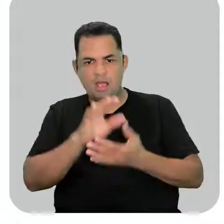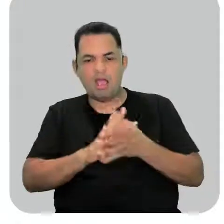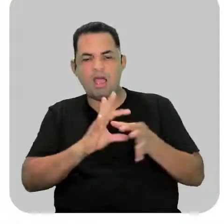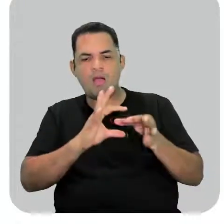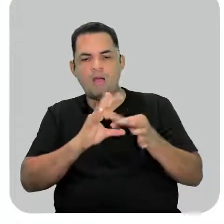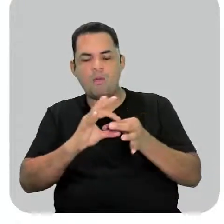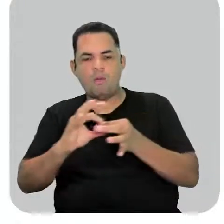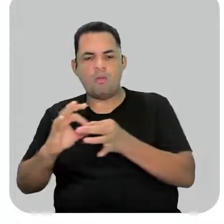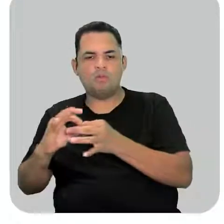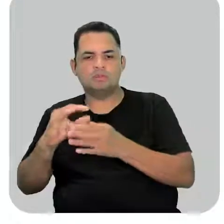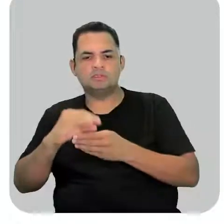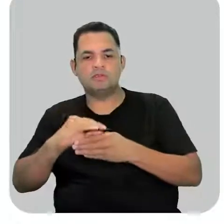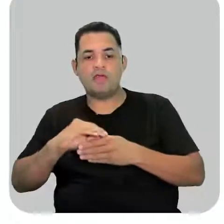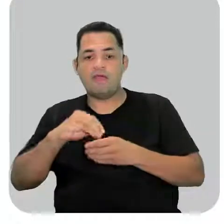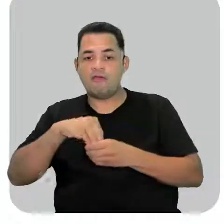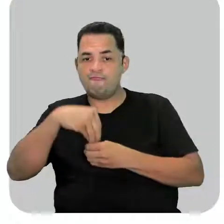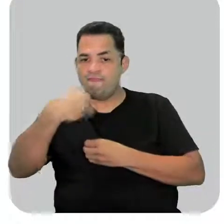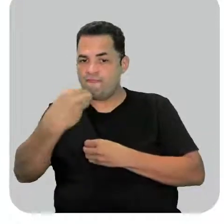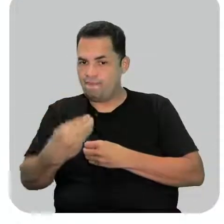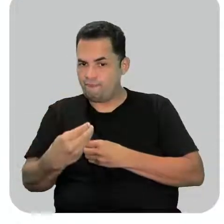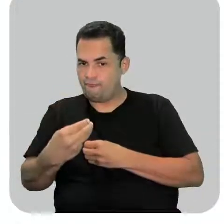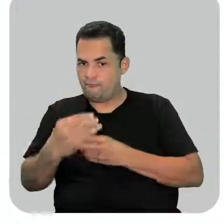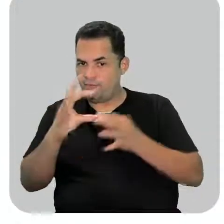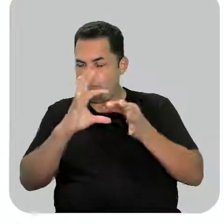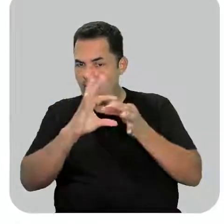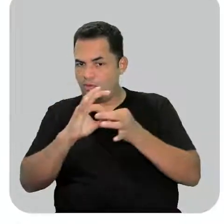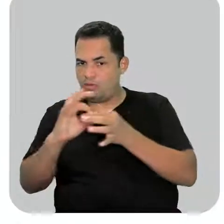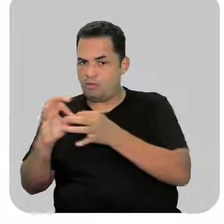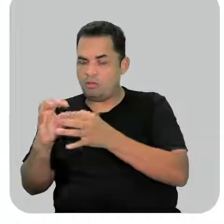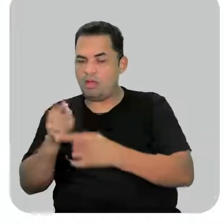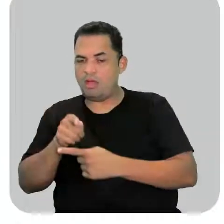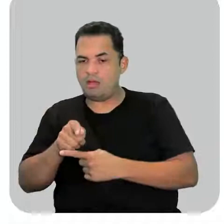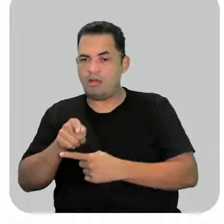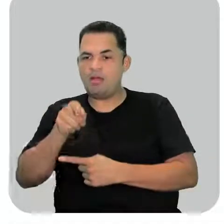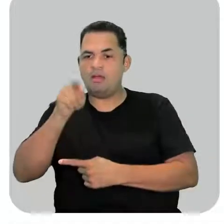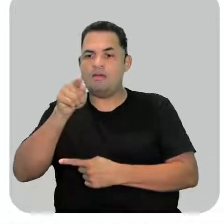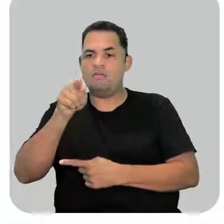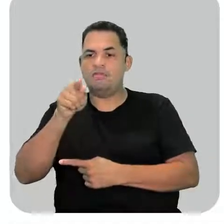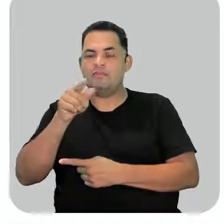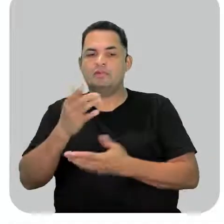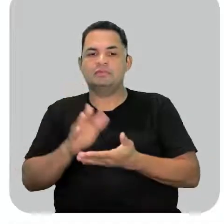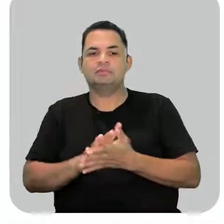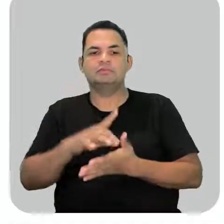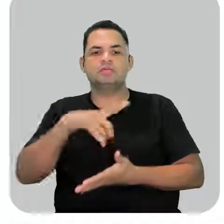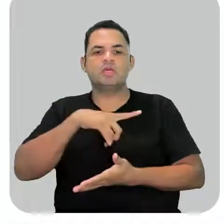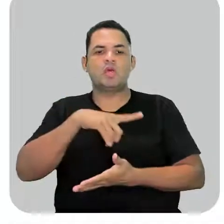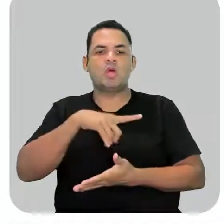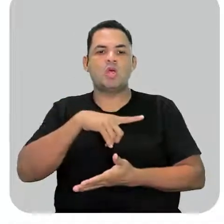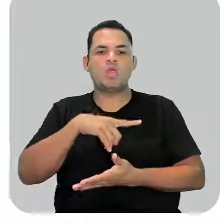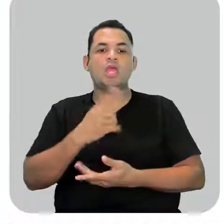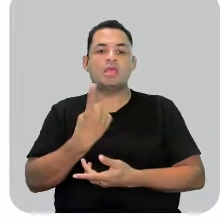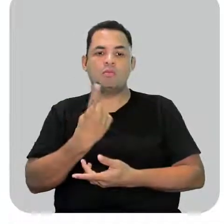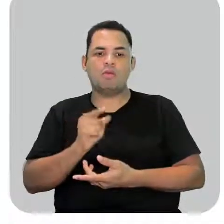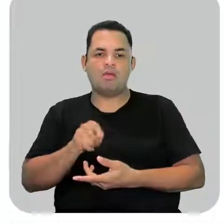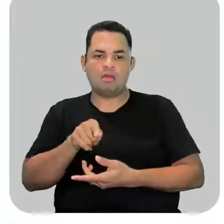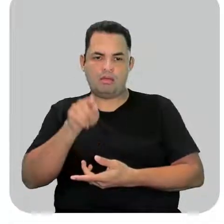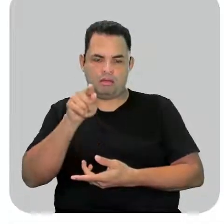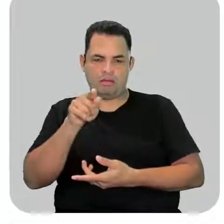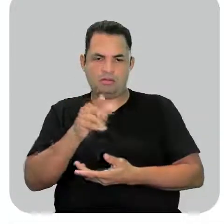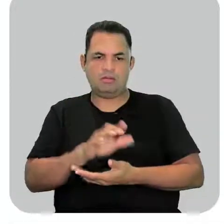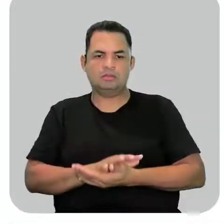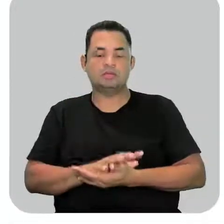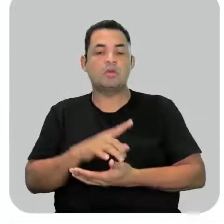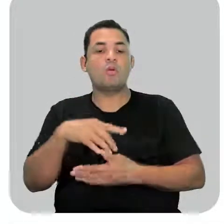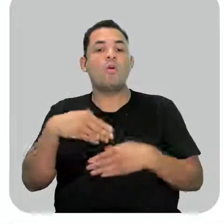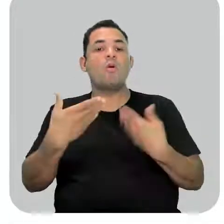que estiver fora da cadeia principal é a ramificação. E nesse caso, nós temos uma ramificação. E ela